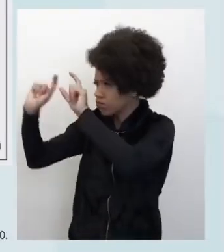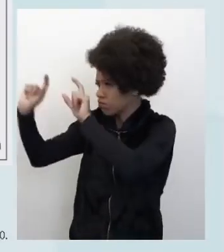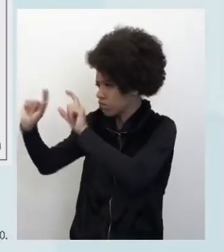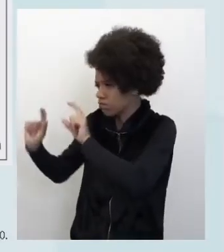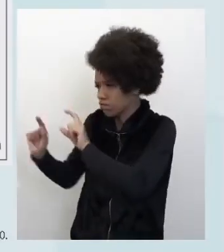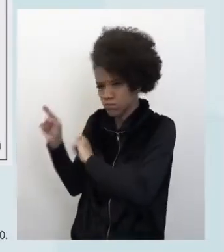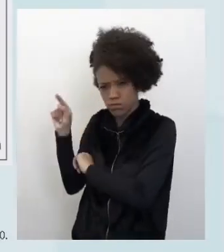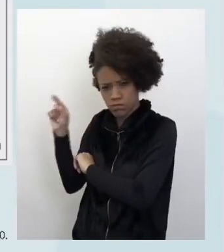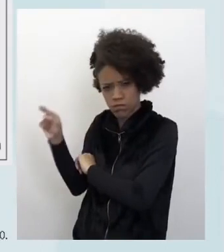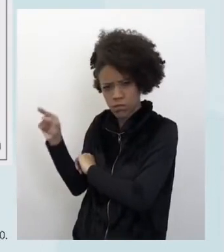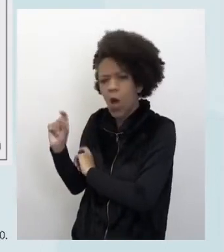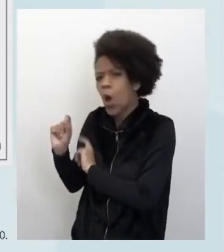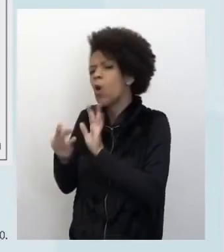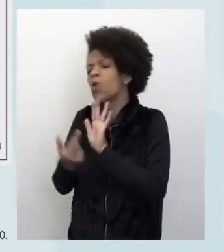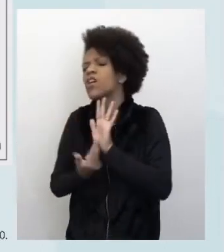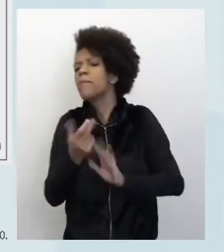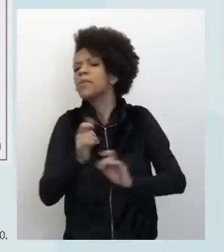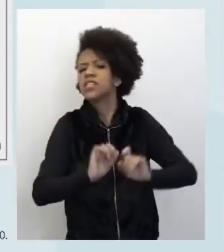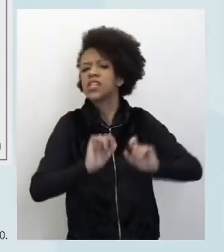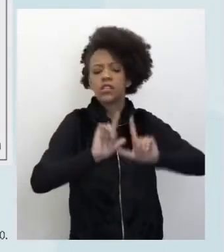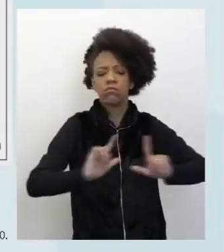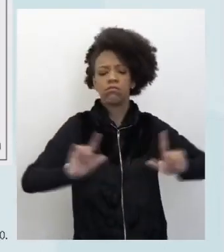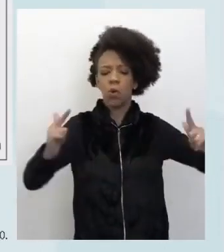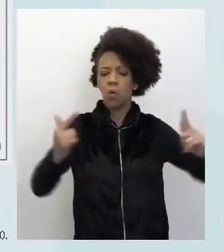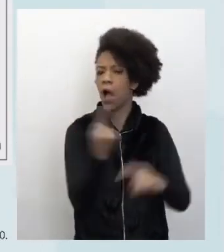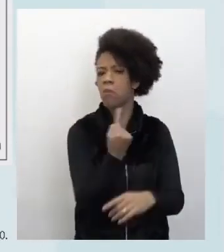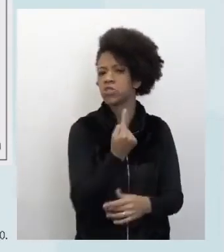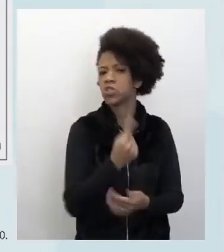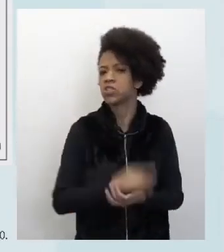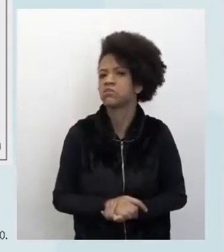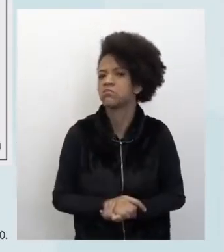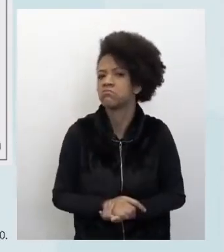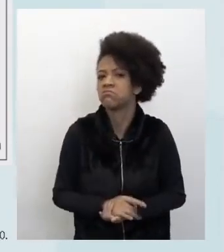ele representa? Não sei, né? Porque ele